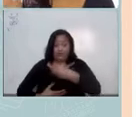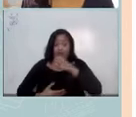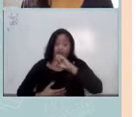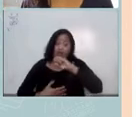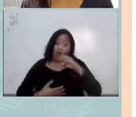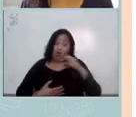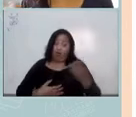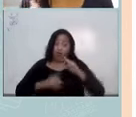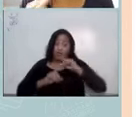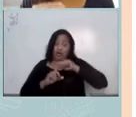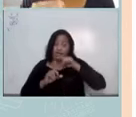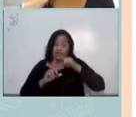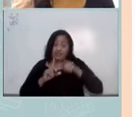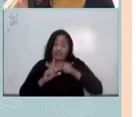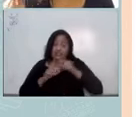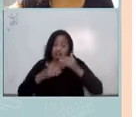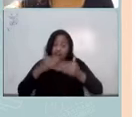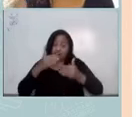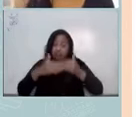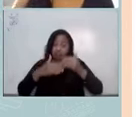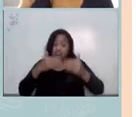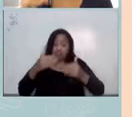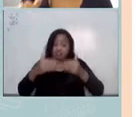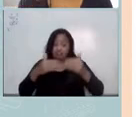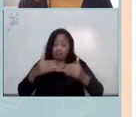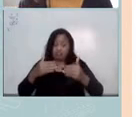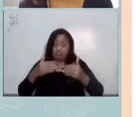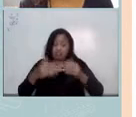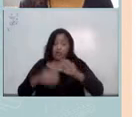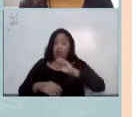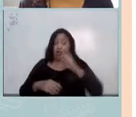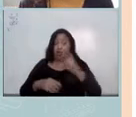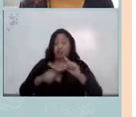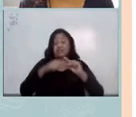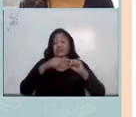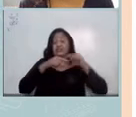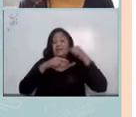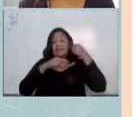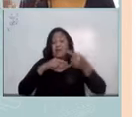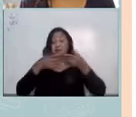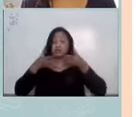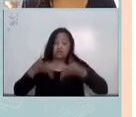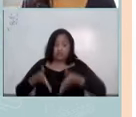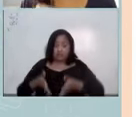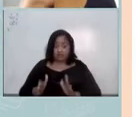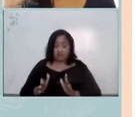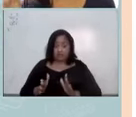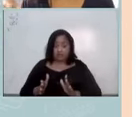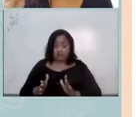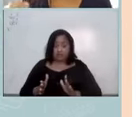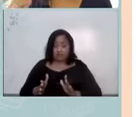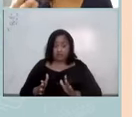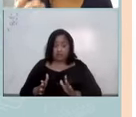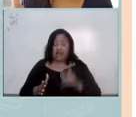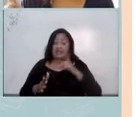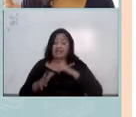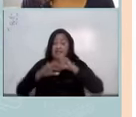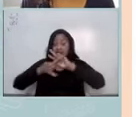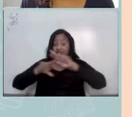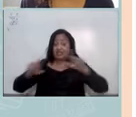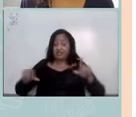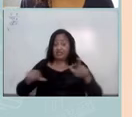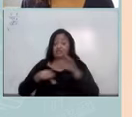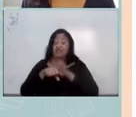durante a gestação, que aí vai ser através da placenta, ou logo após o nascimento, certo? Então, existem várias doenças, inclusive